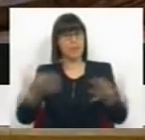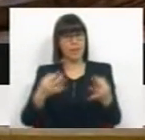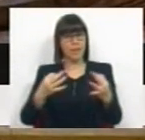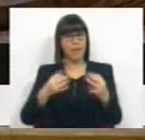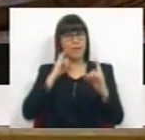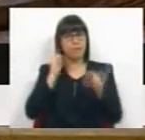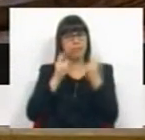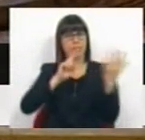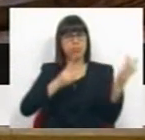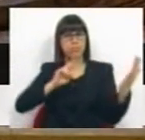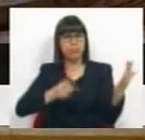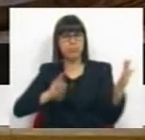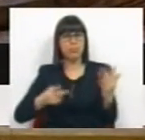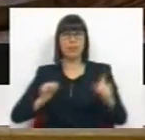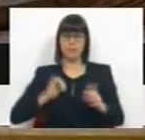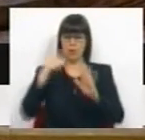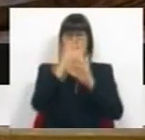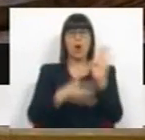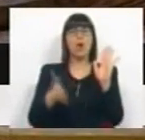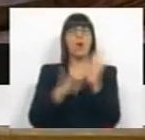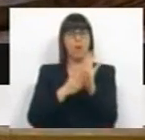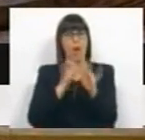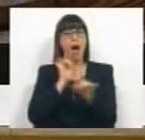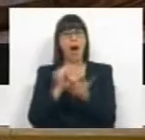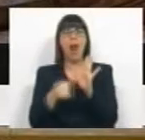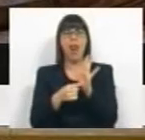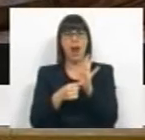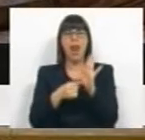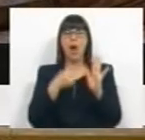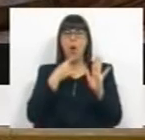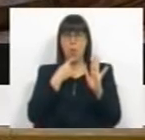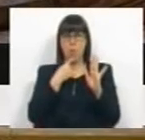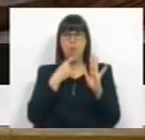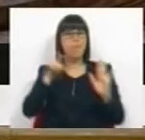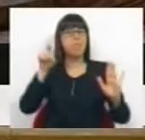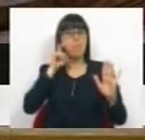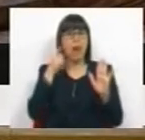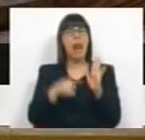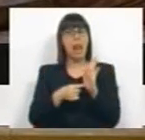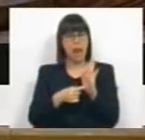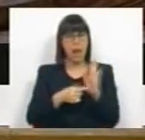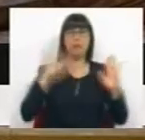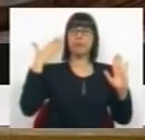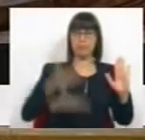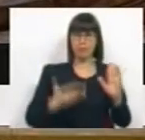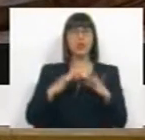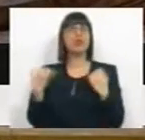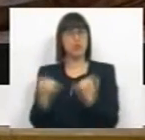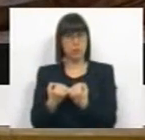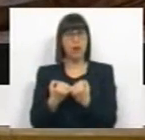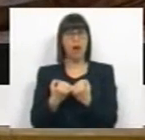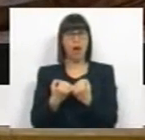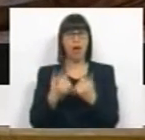várias revisões, a nossa Constituição continua a conter elevados níveis de proteção de justiça